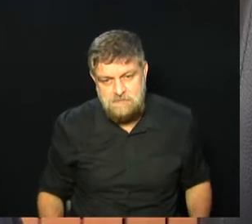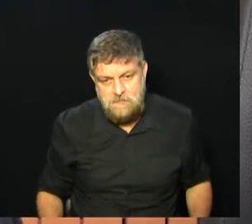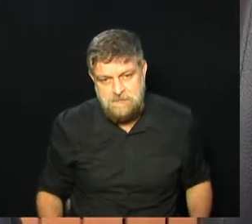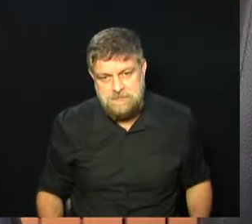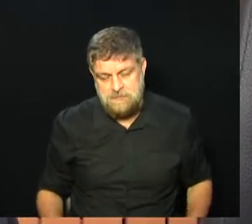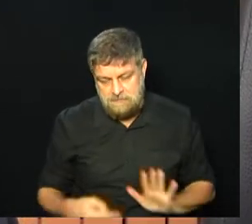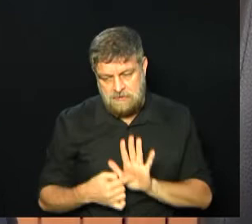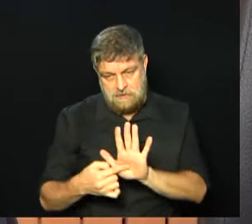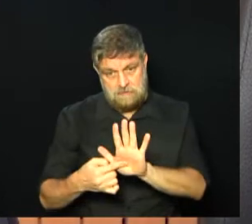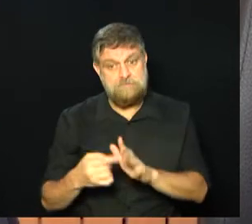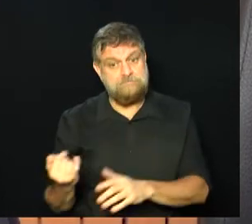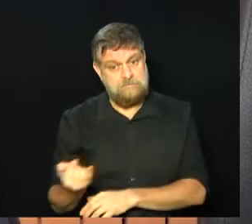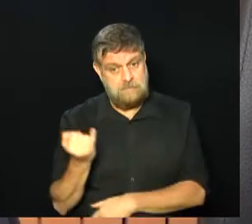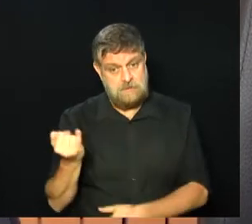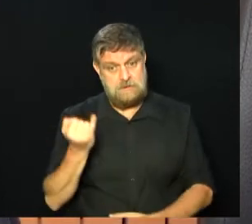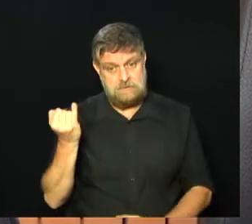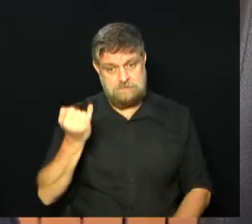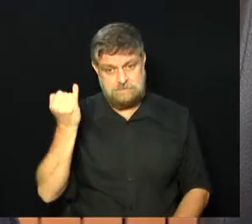sinalizações